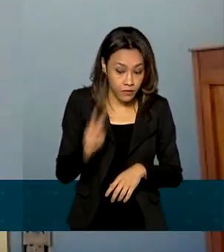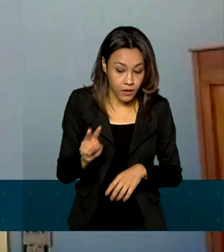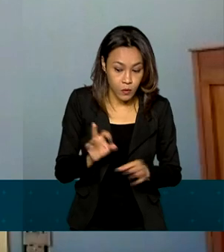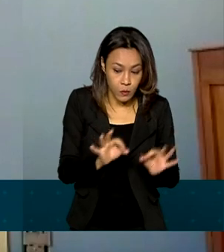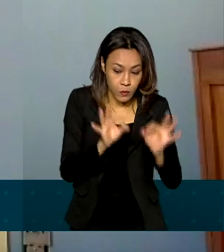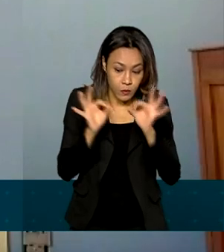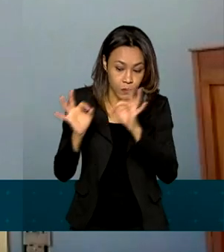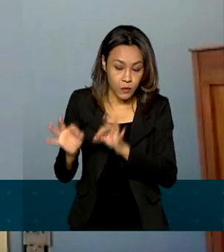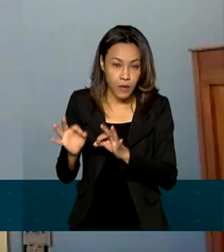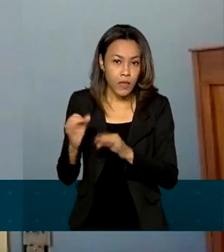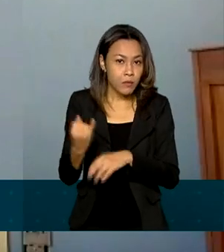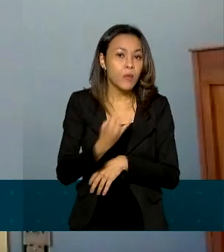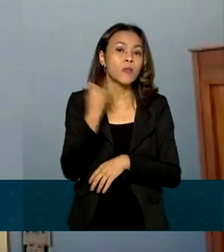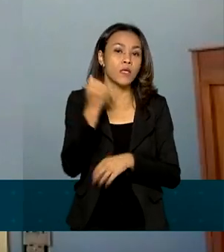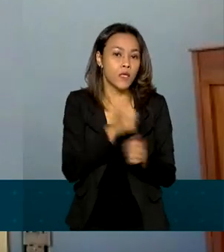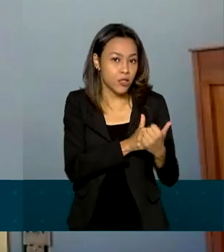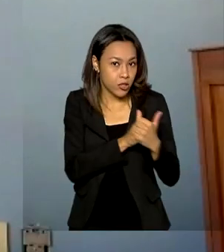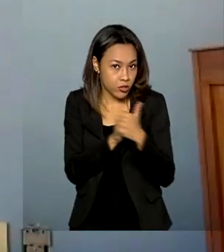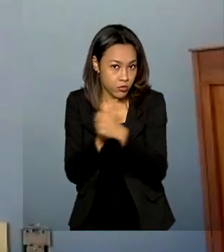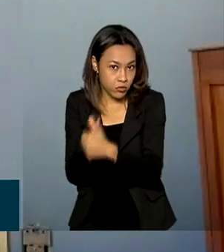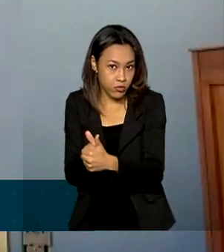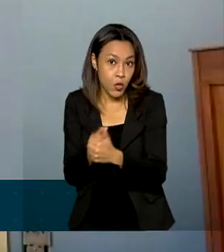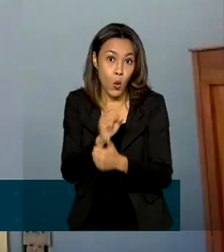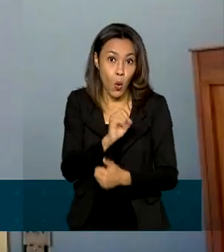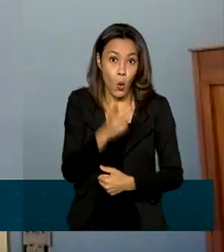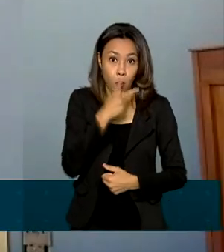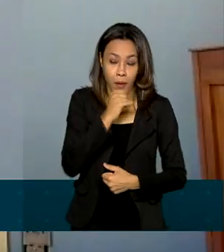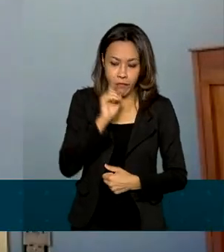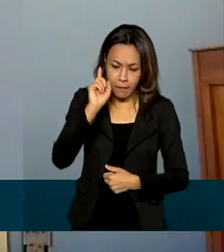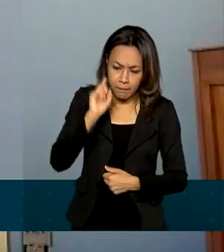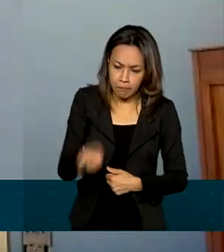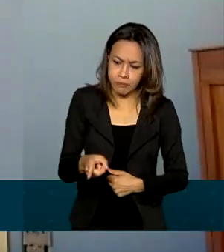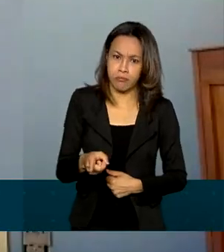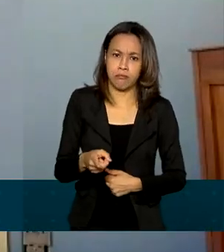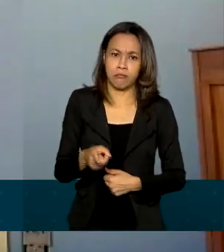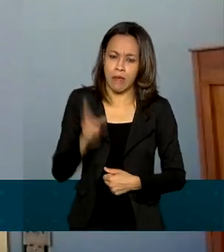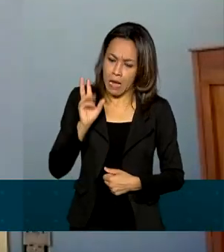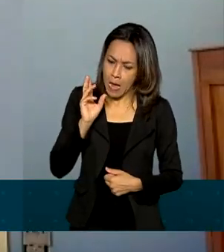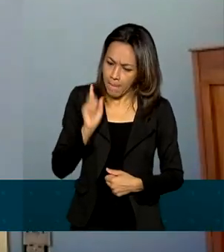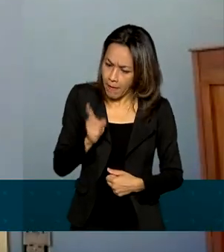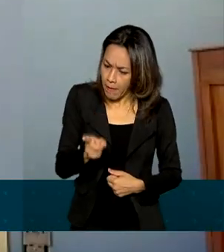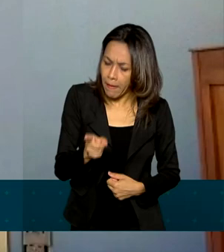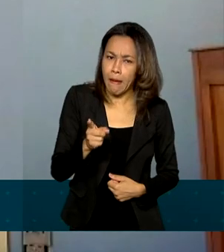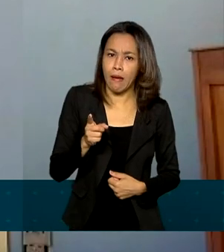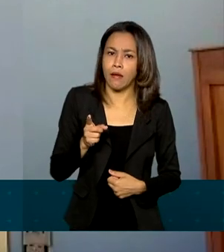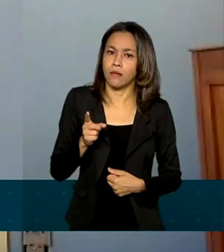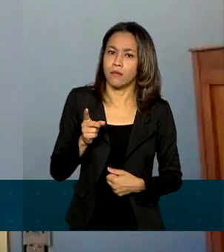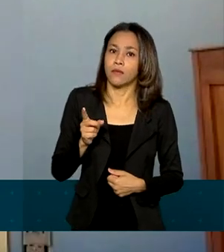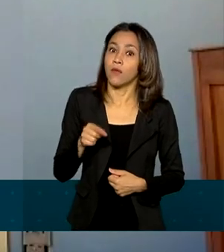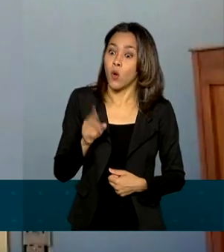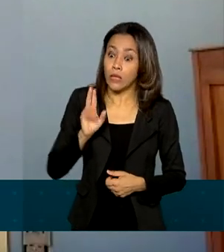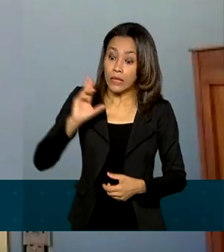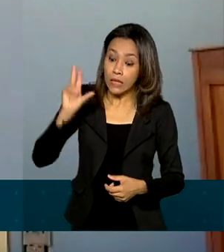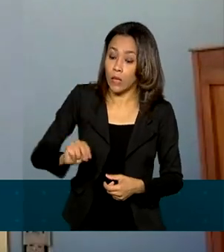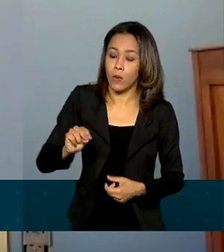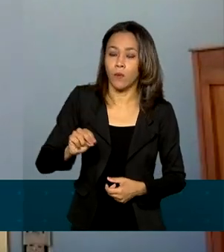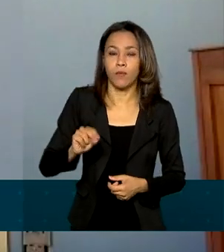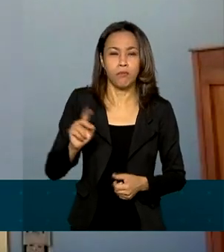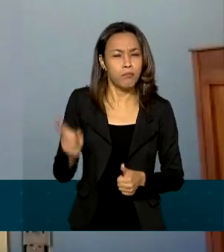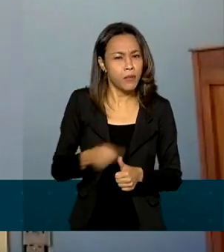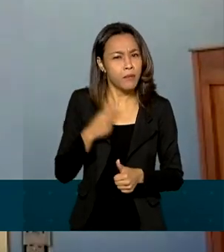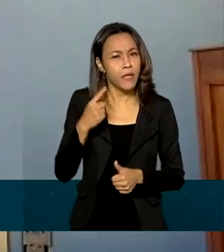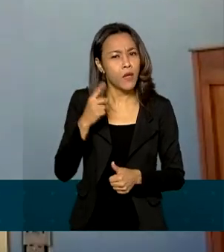vai contar muito. Ou eles vão reprimir, ou eles vão dar bronca. O melhor que se tem a fazer é